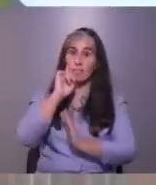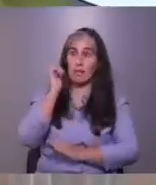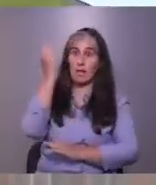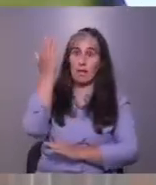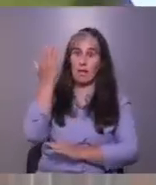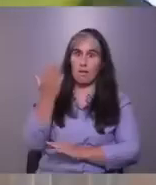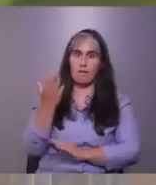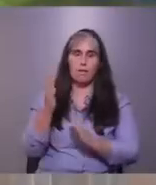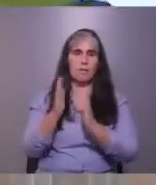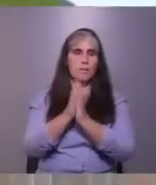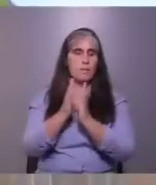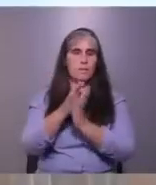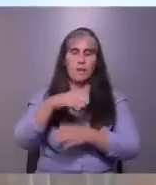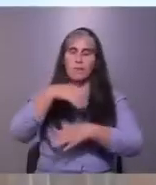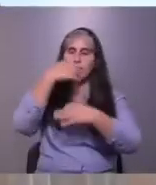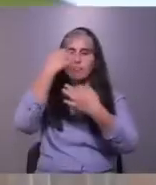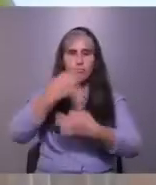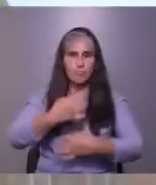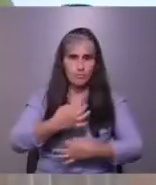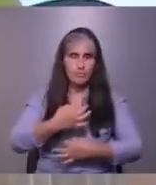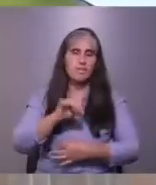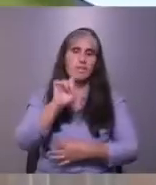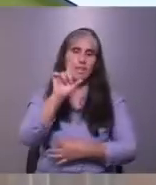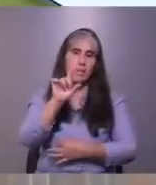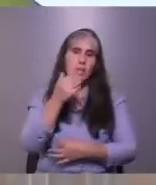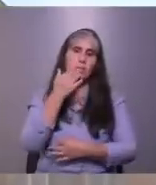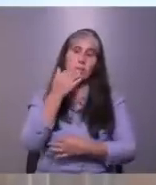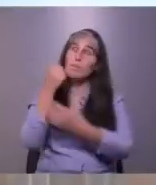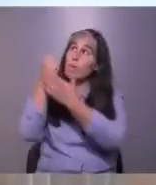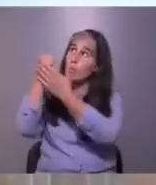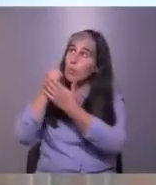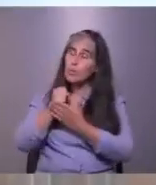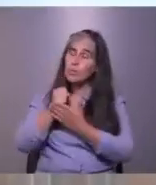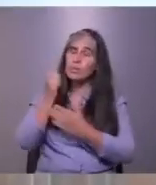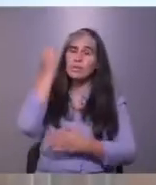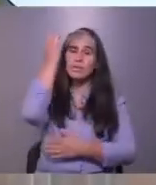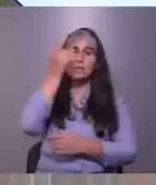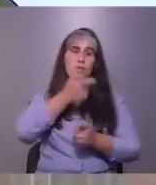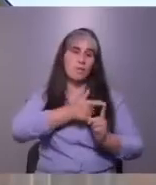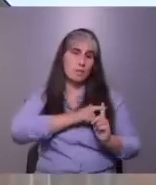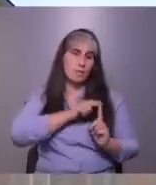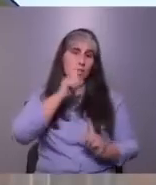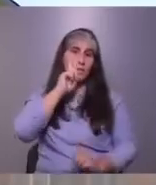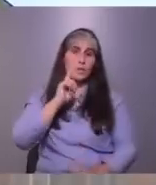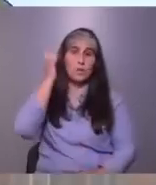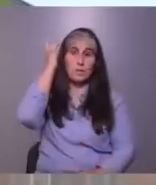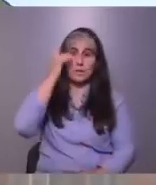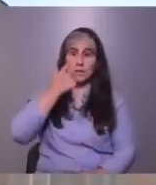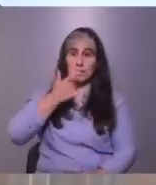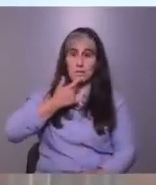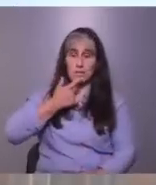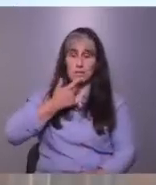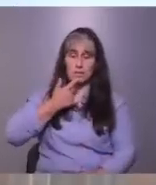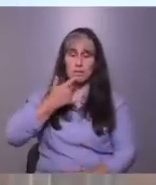vida, por intercessão dos santos Francisco e Jacinta, peçamos ao Senhor Jesus que nos ajude a